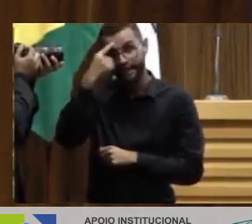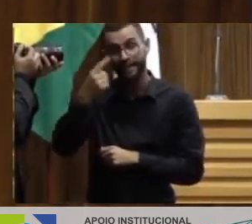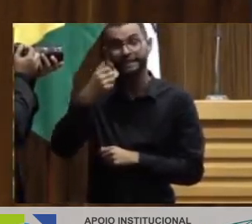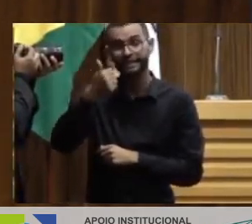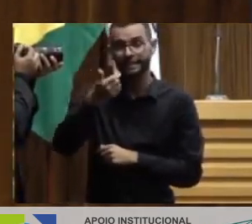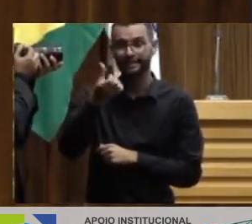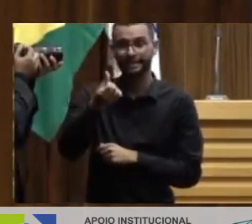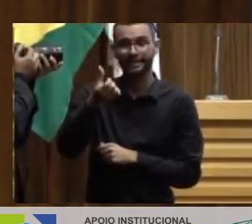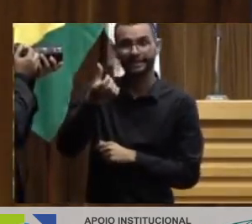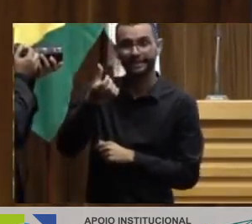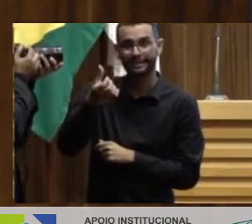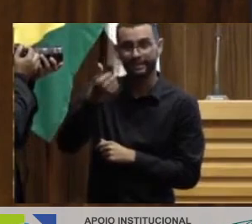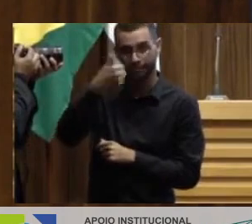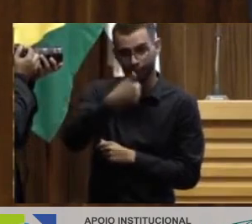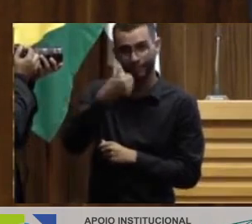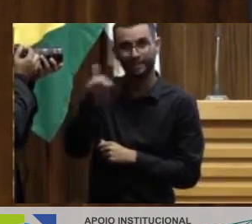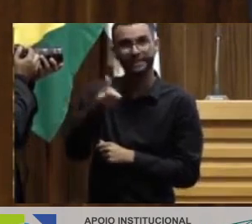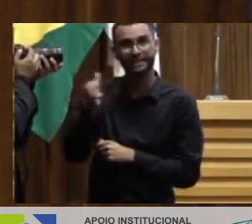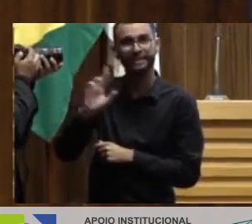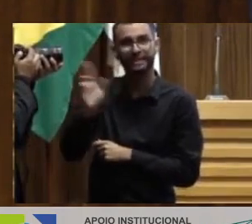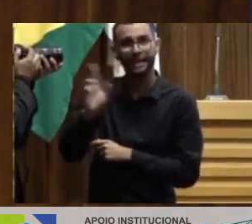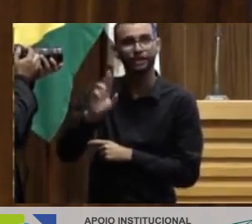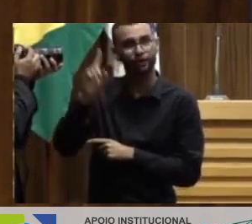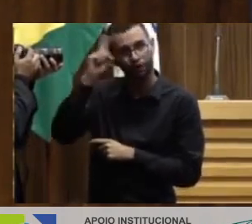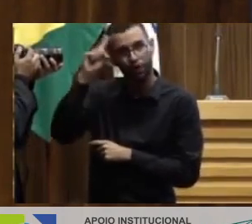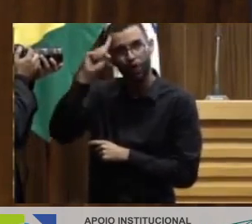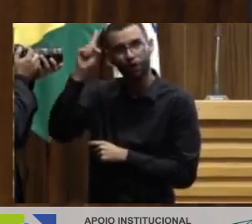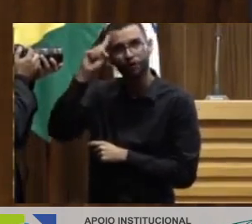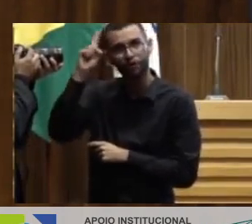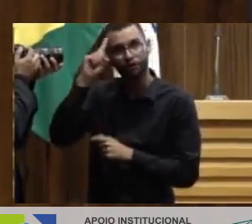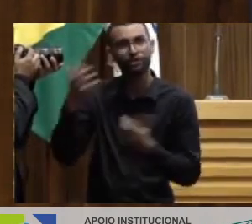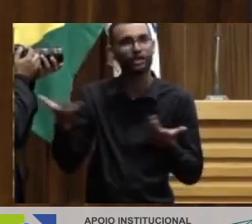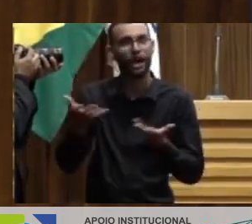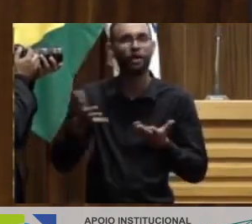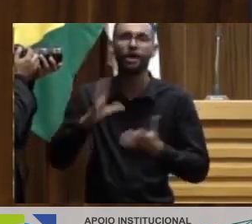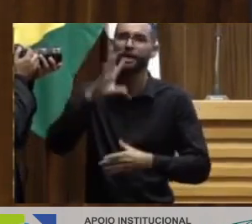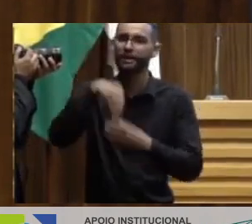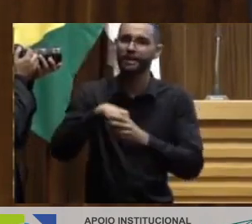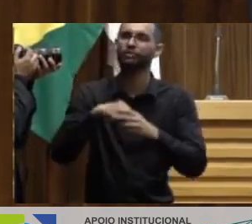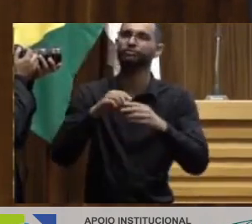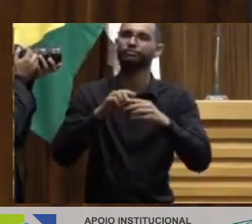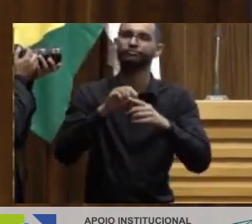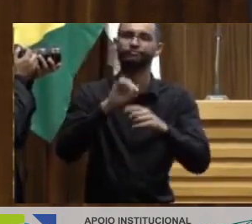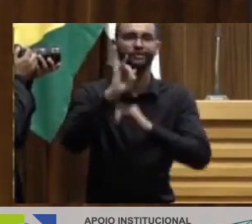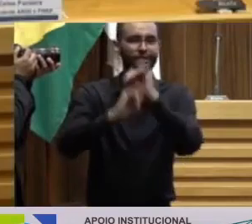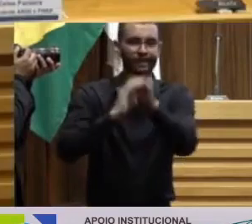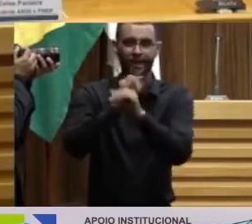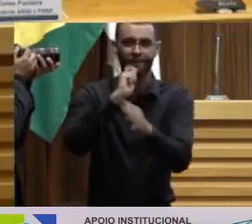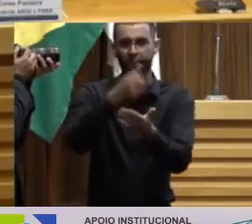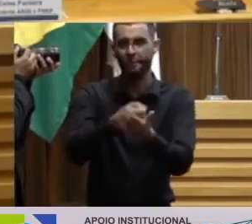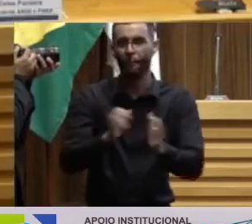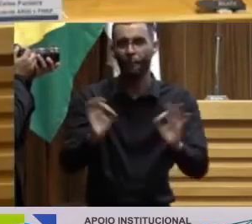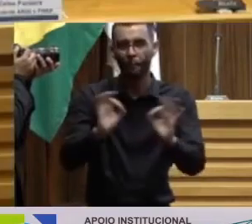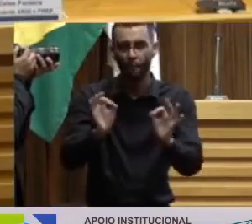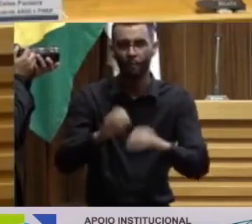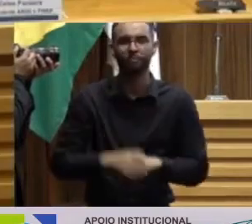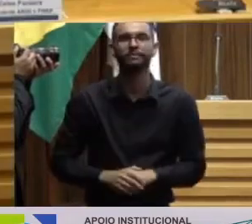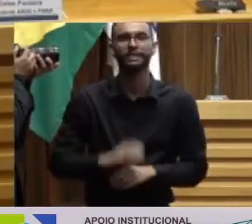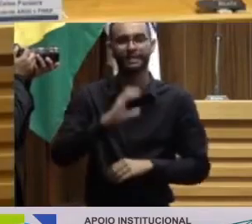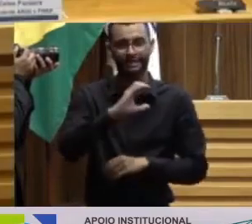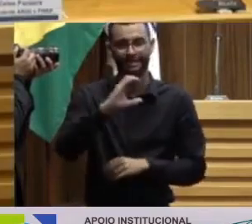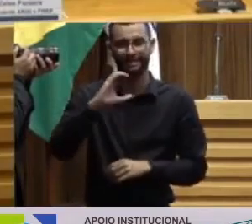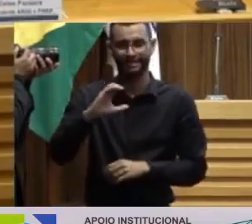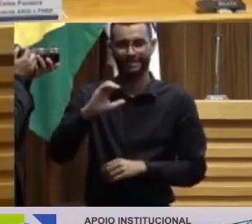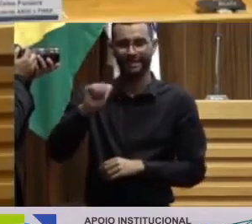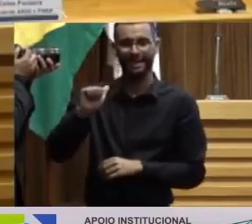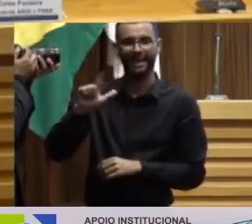guia. Tudo digitalizado, não paga mais nada, nada, nada. CCT aéreo, desembaraço de